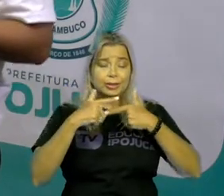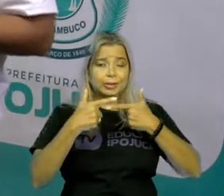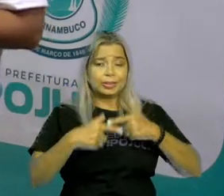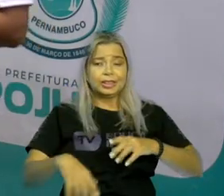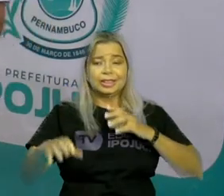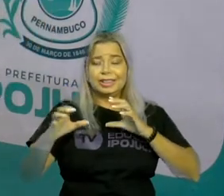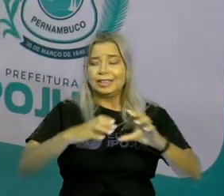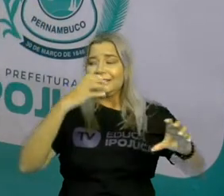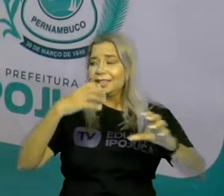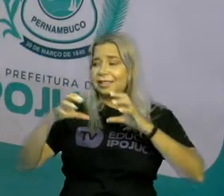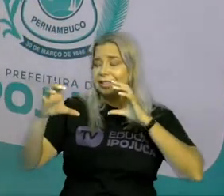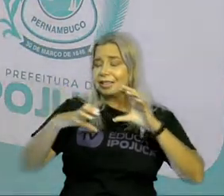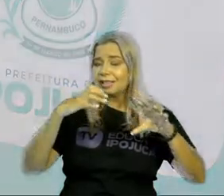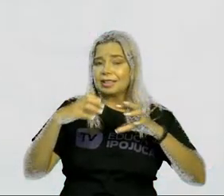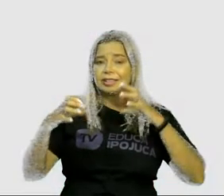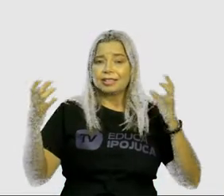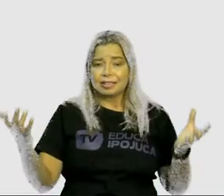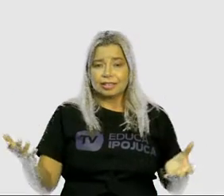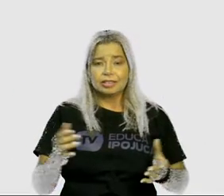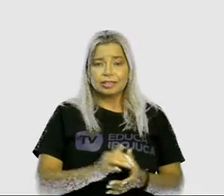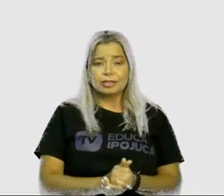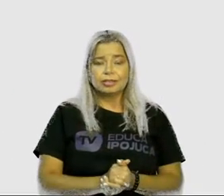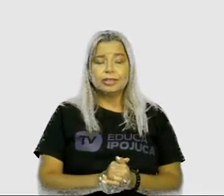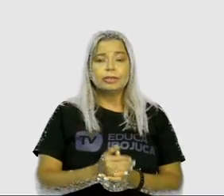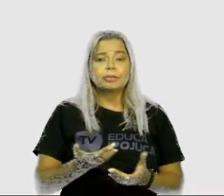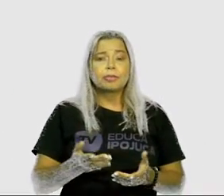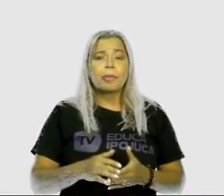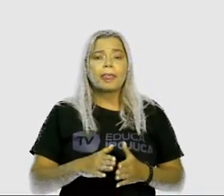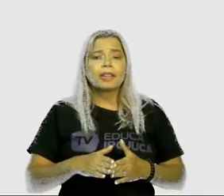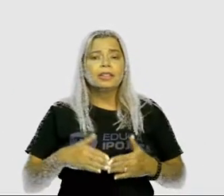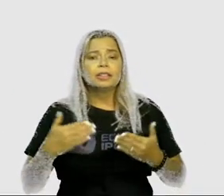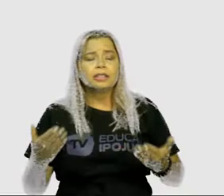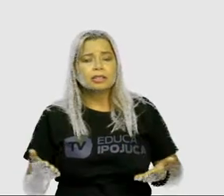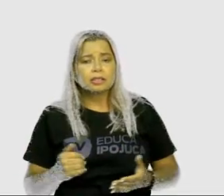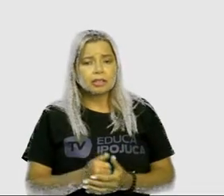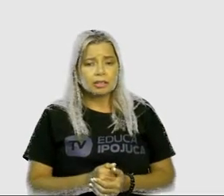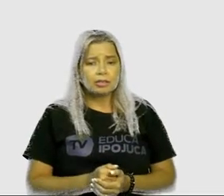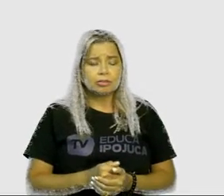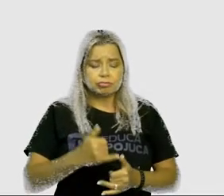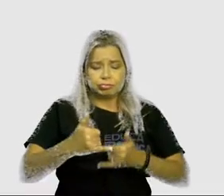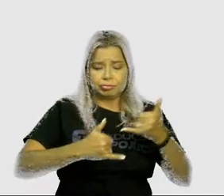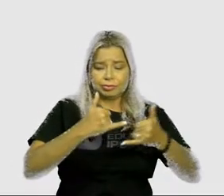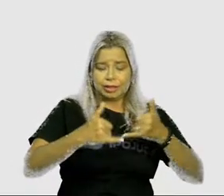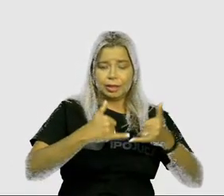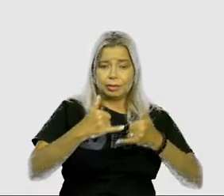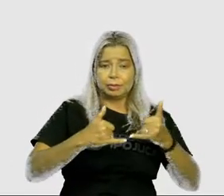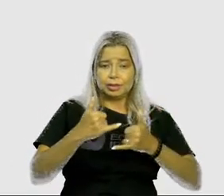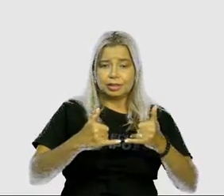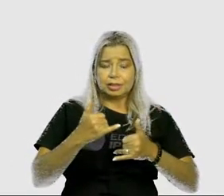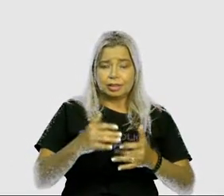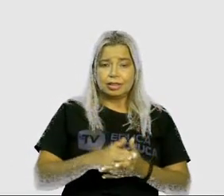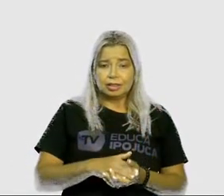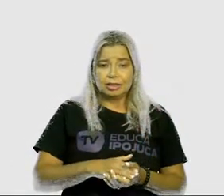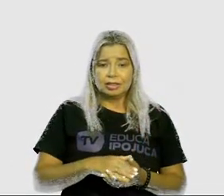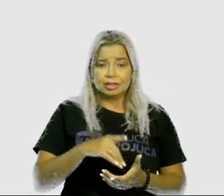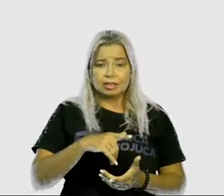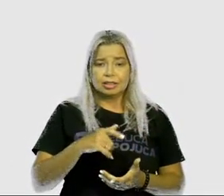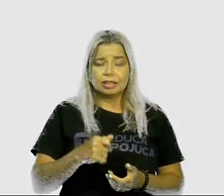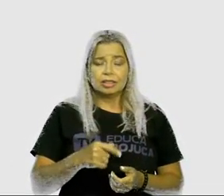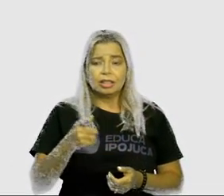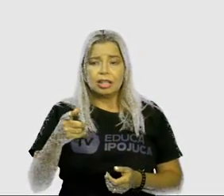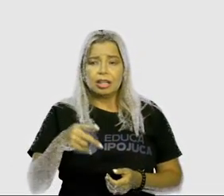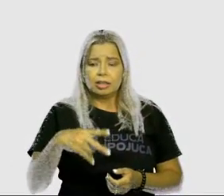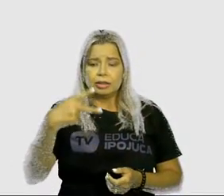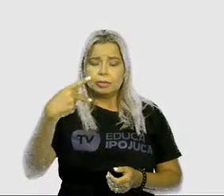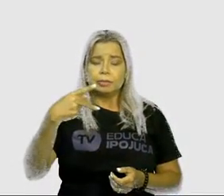Os jogos populares. Aqui está de uma forma numa quadra, mas quem nunca brincou de jogar uma bola? Aqui é uma peteca. Veja